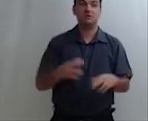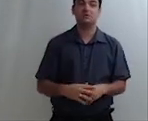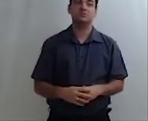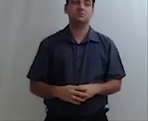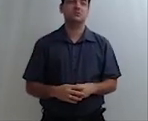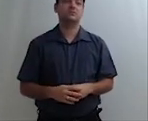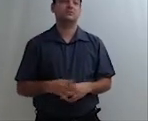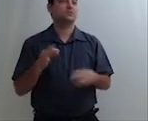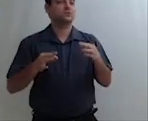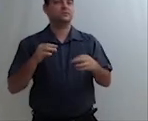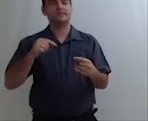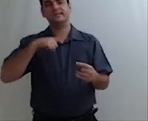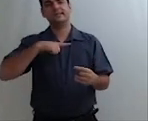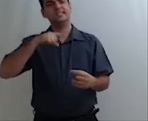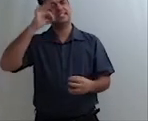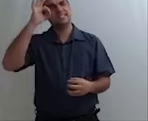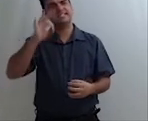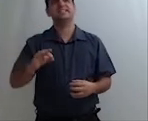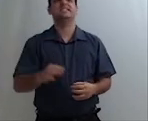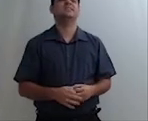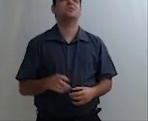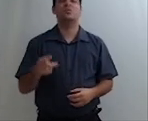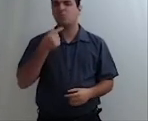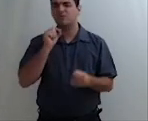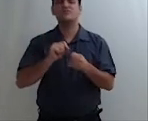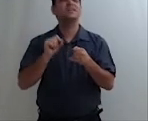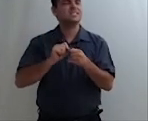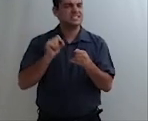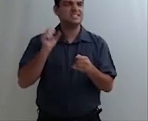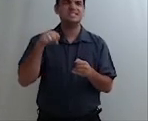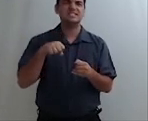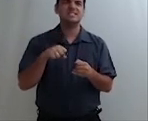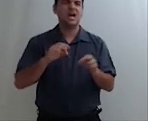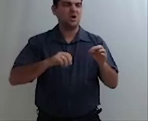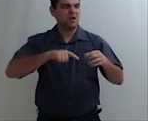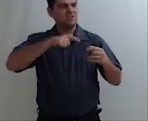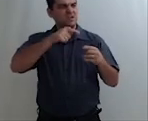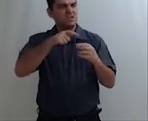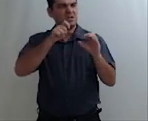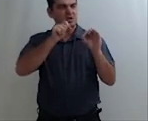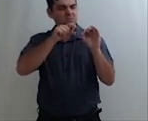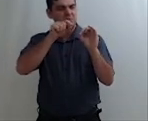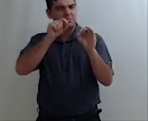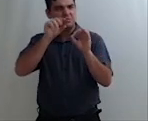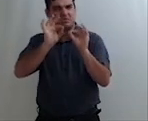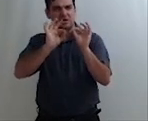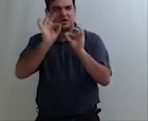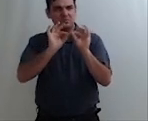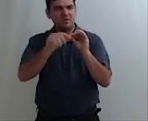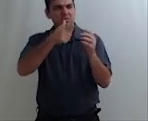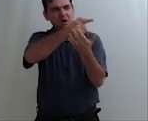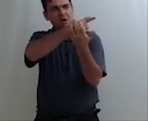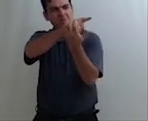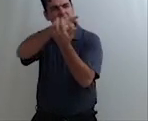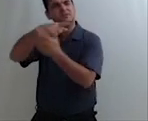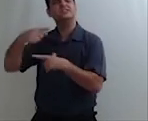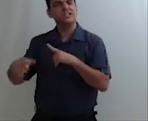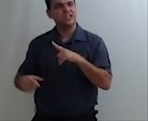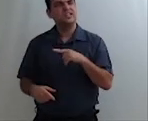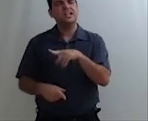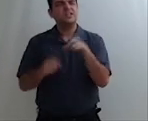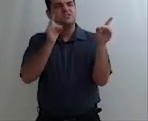julgamento aponta uma atividade grave de de de produção Ou pelo menos como indicativa também de